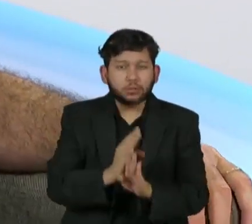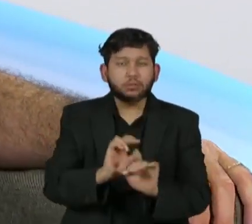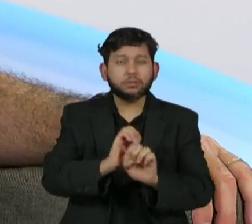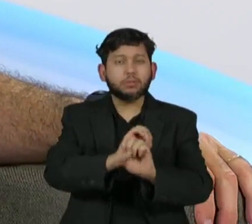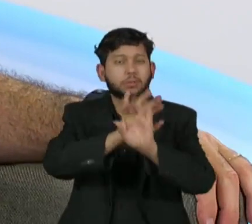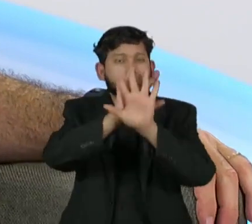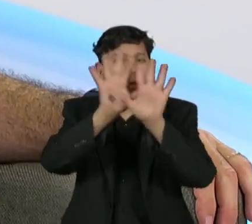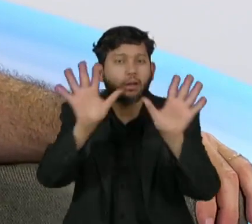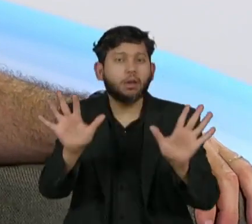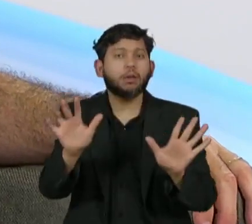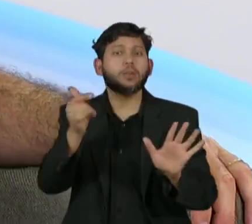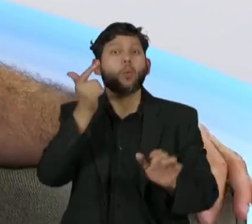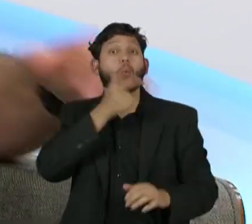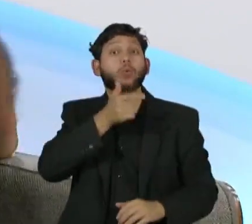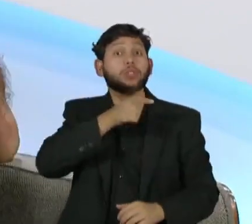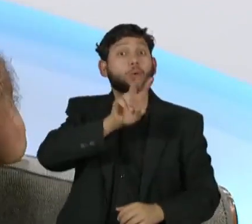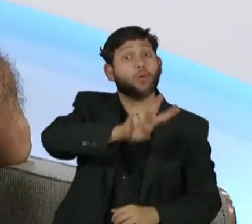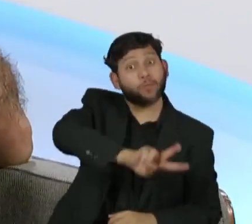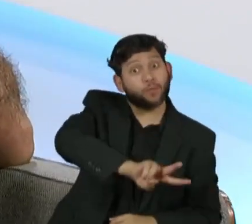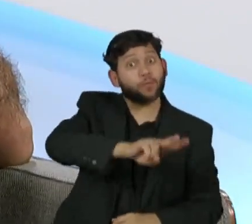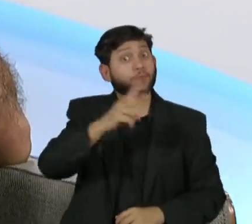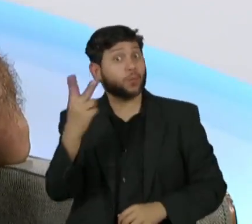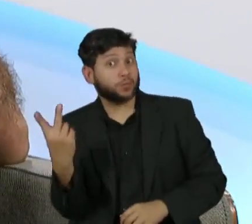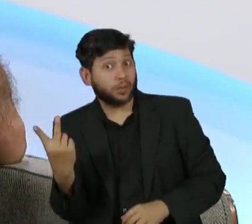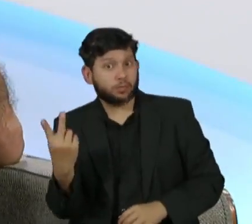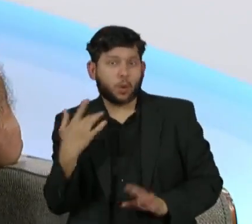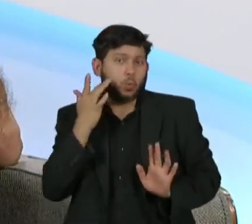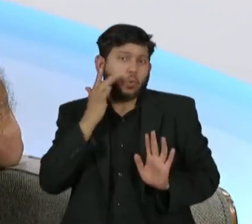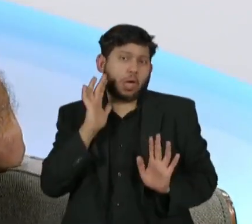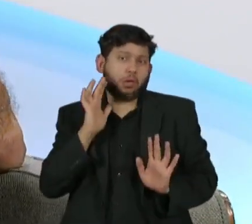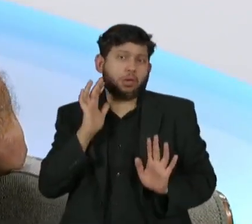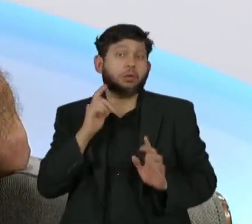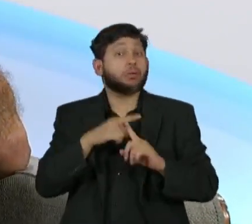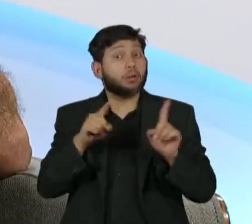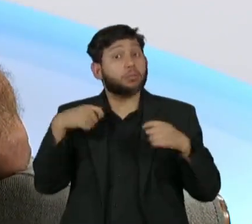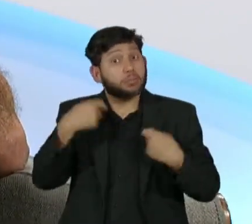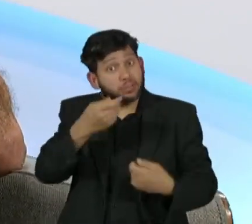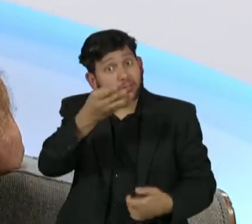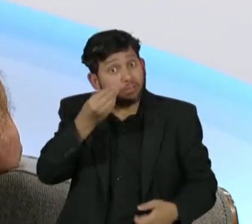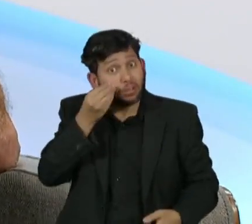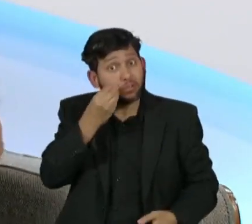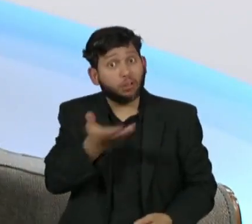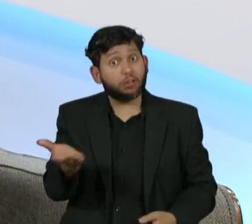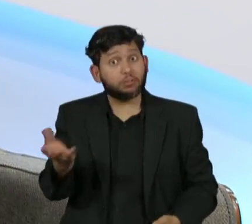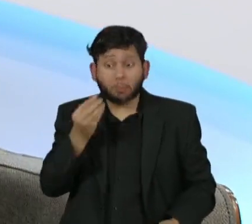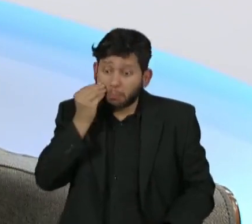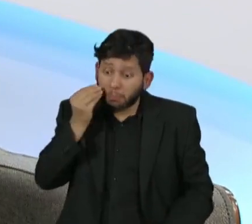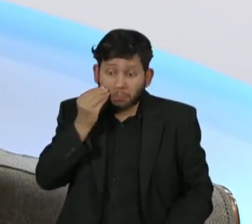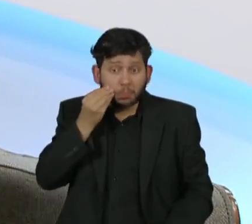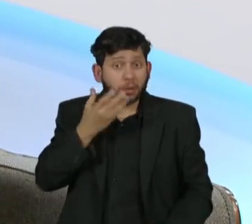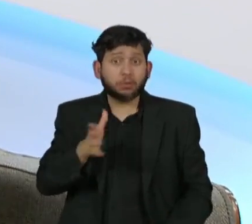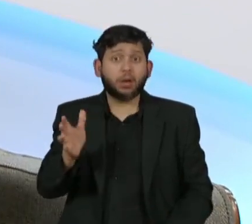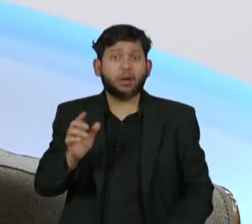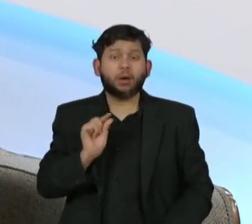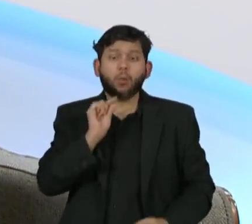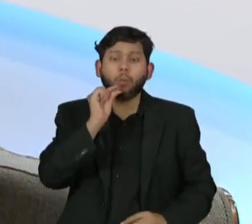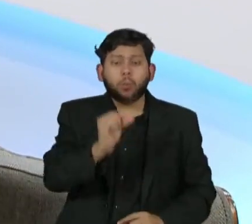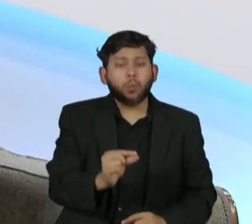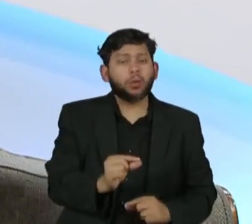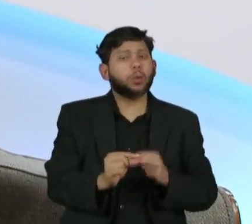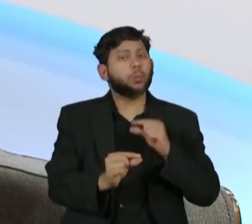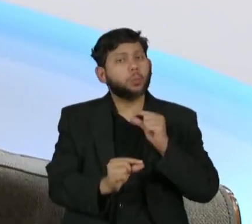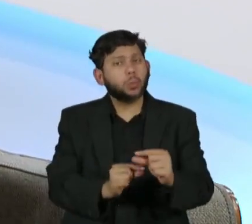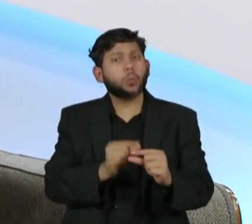e de reversibilidade eu não faço a menor ideia mas eu acho que a gente devia experimentar isso eu acho que a gente devia fazer pequenos